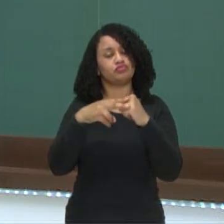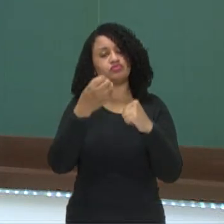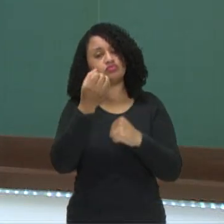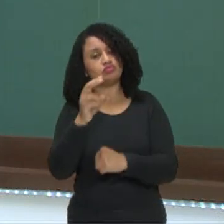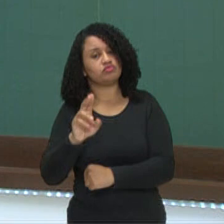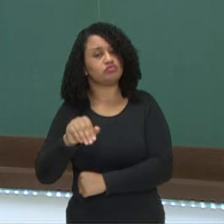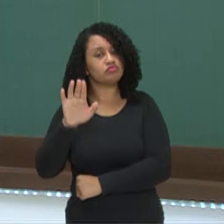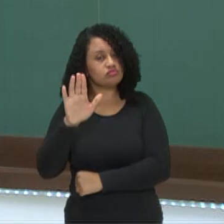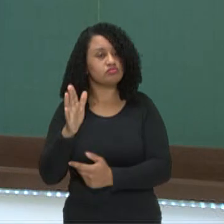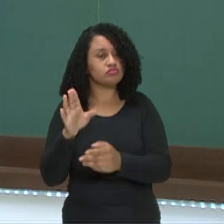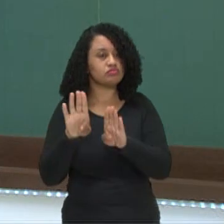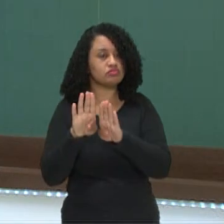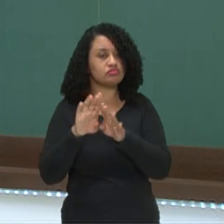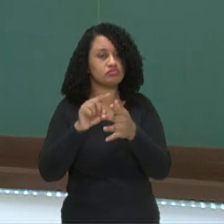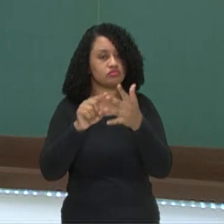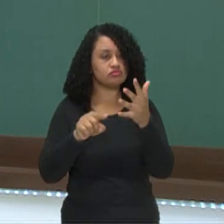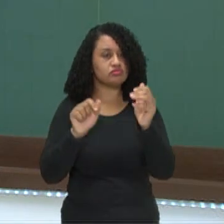mais.